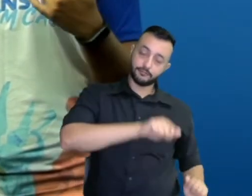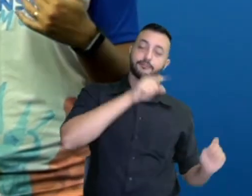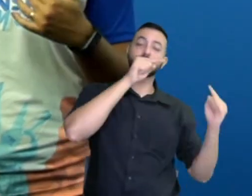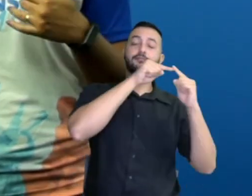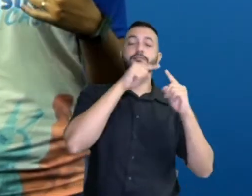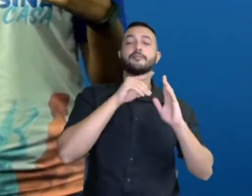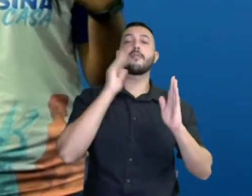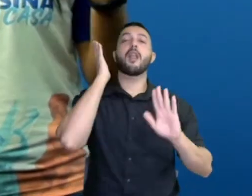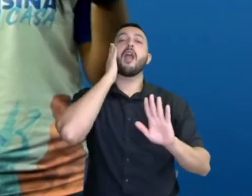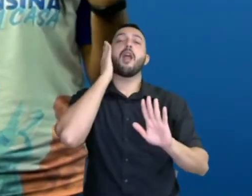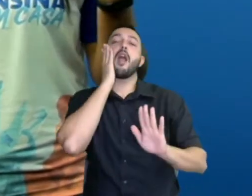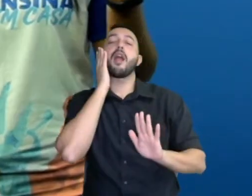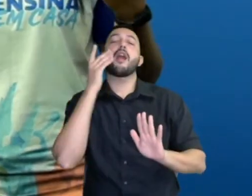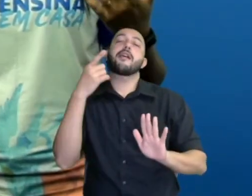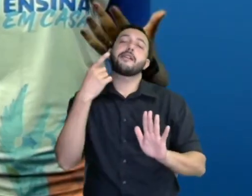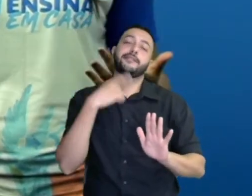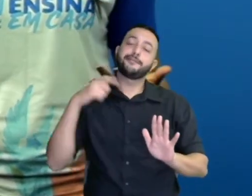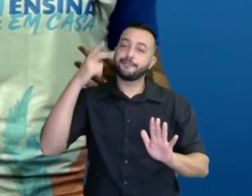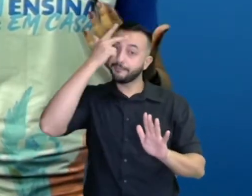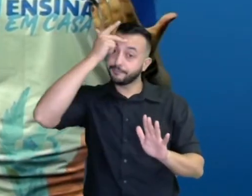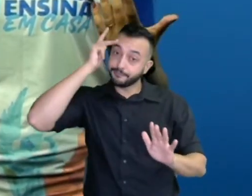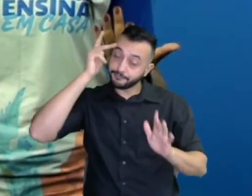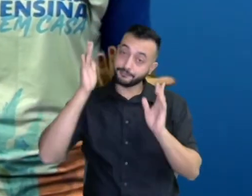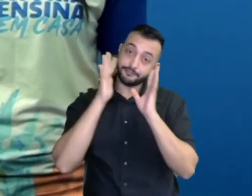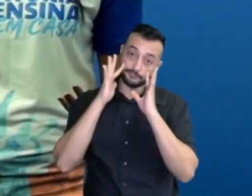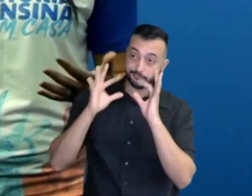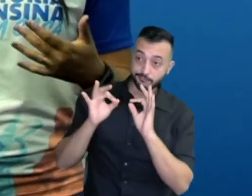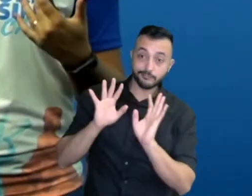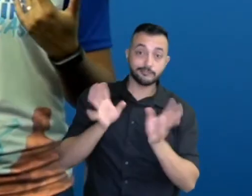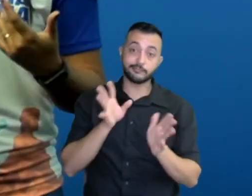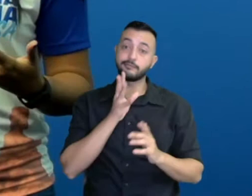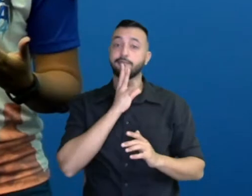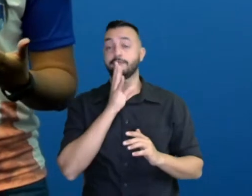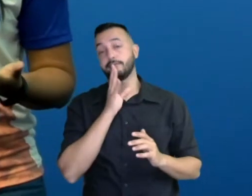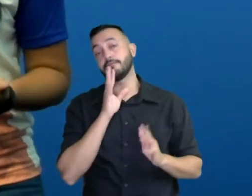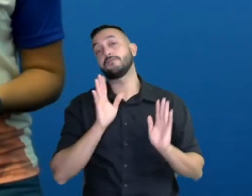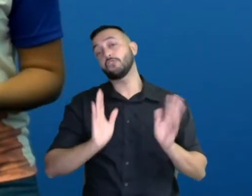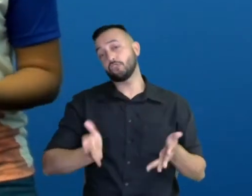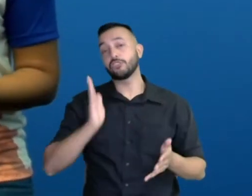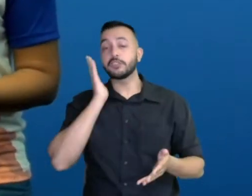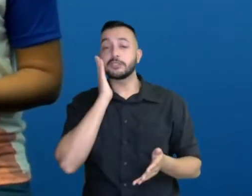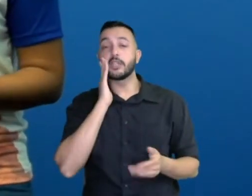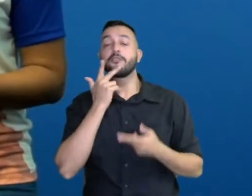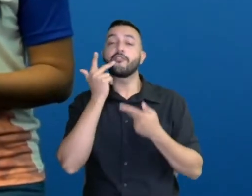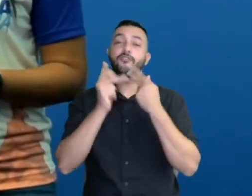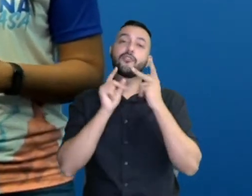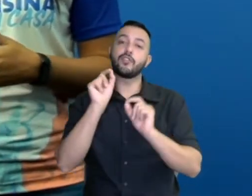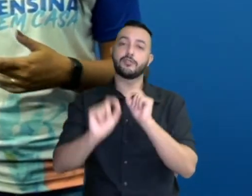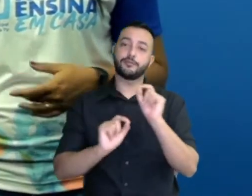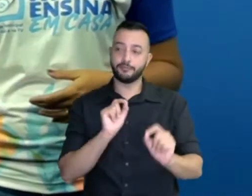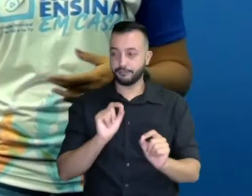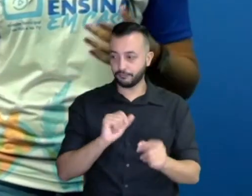gente entende que a pessoa que está ouvindo já conhece, já sabe do que a gente está falando.